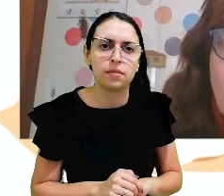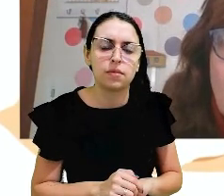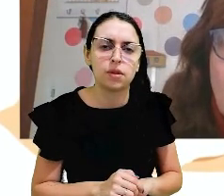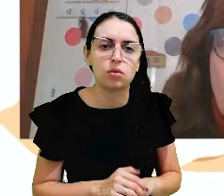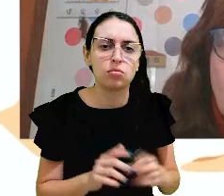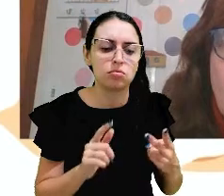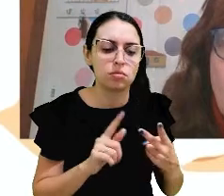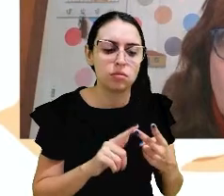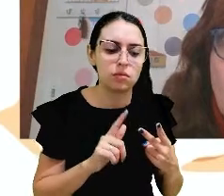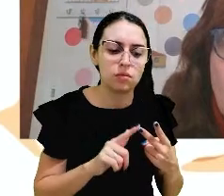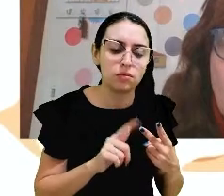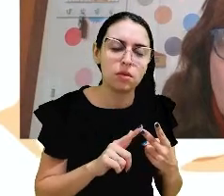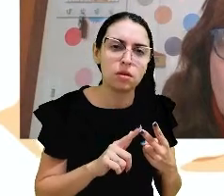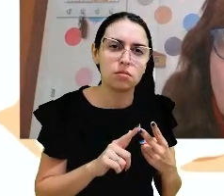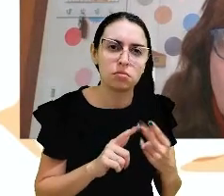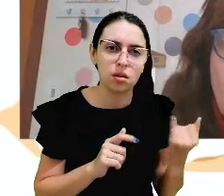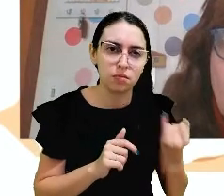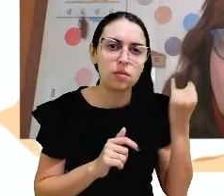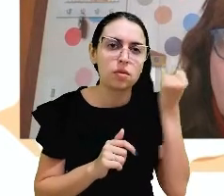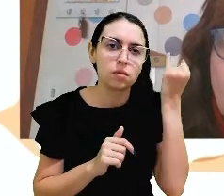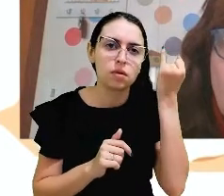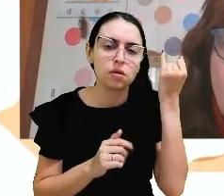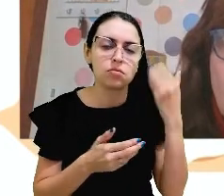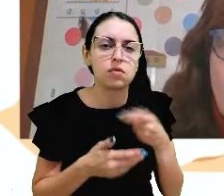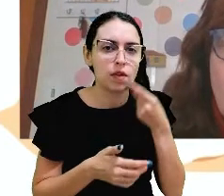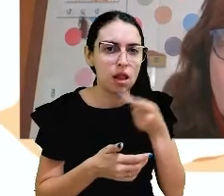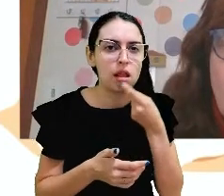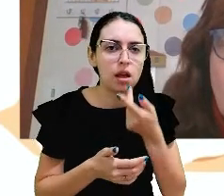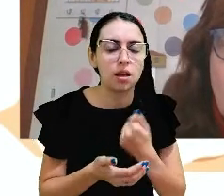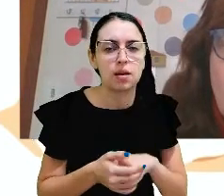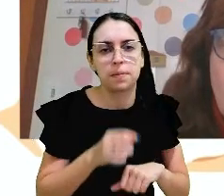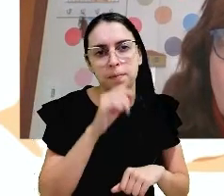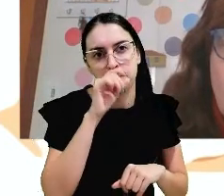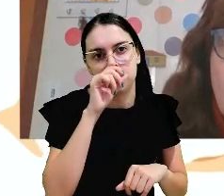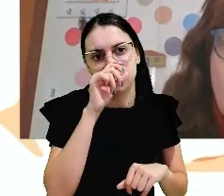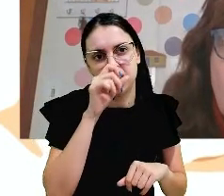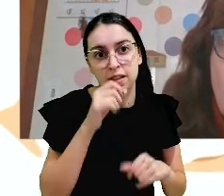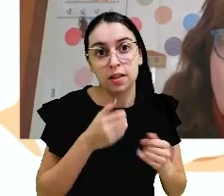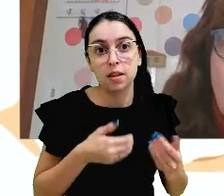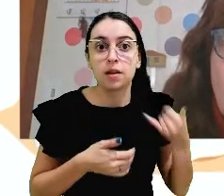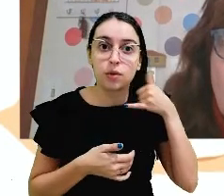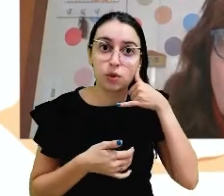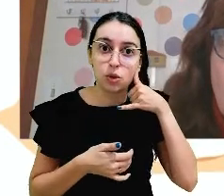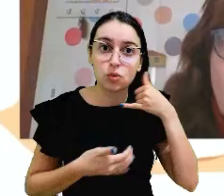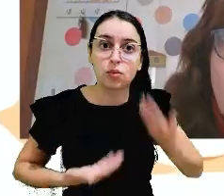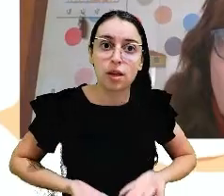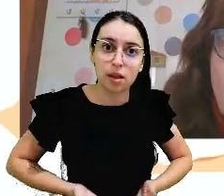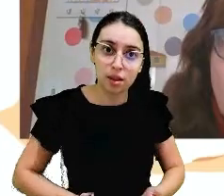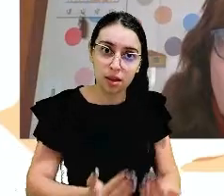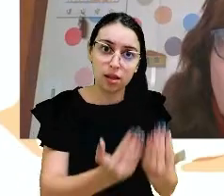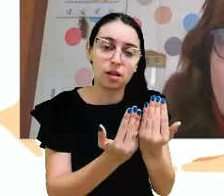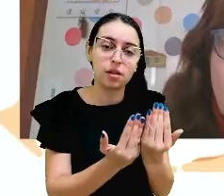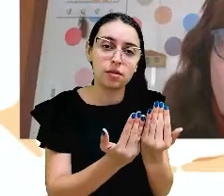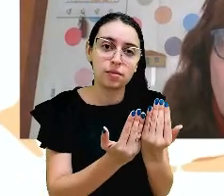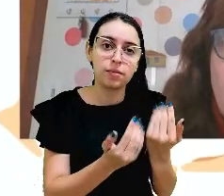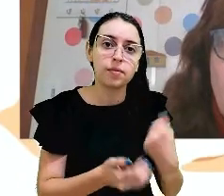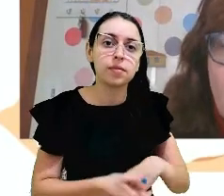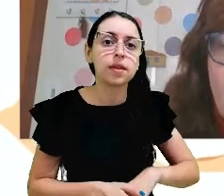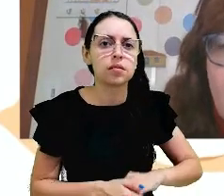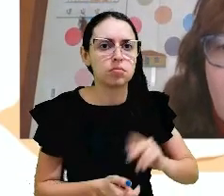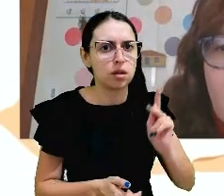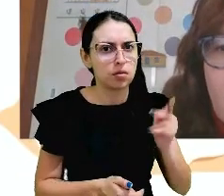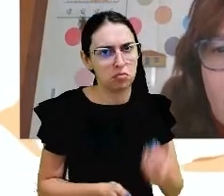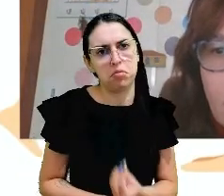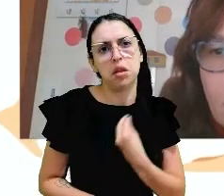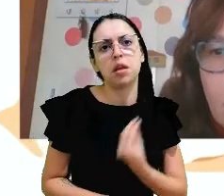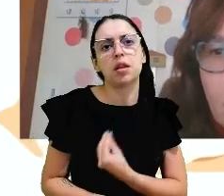Outro pressuposto que eu acho importante trazer é que as parteiras tradicionais, elas estão ativas, né?